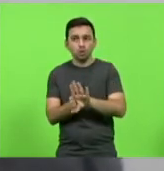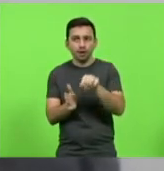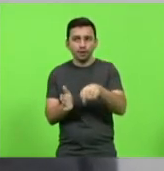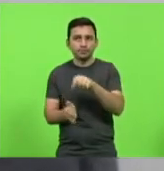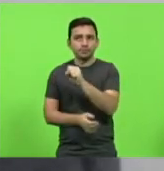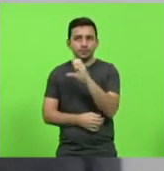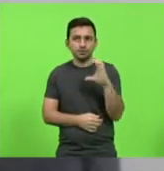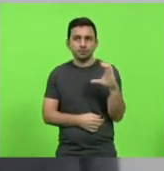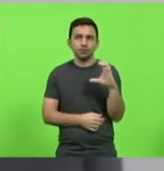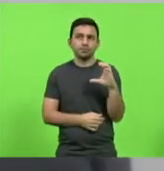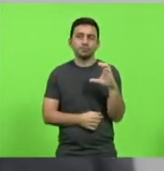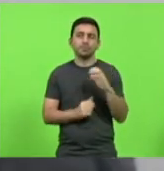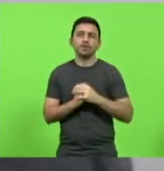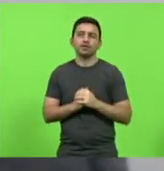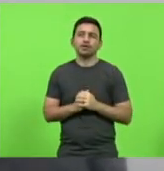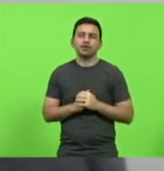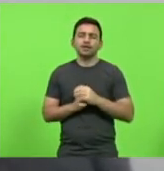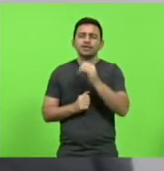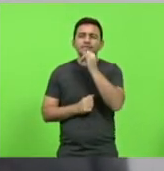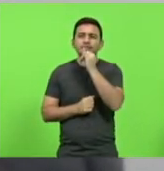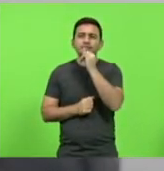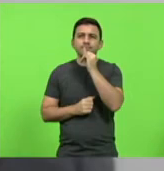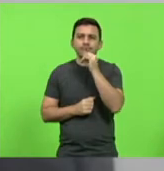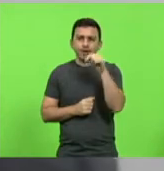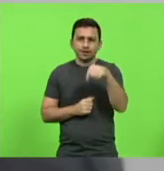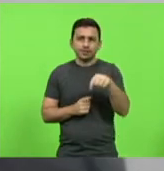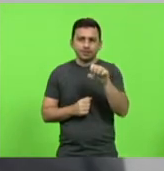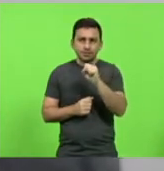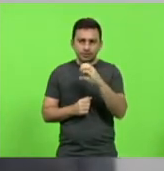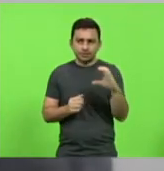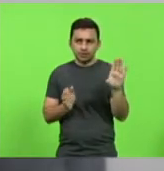Catarina. Santa Catarina recebeu até agora